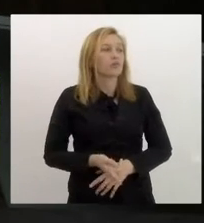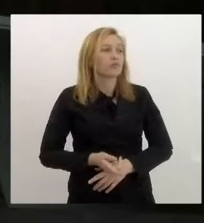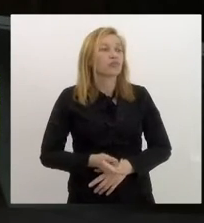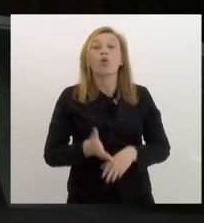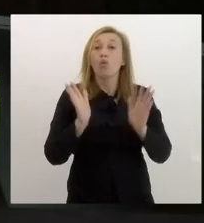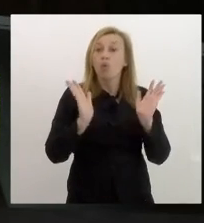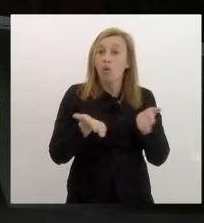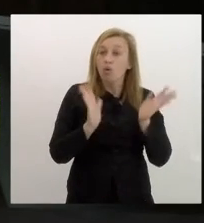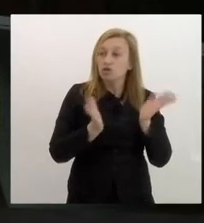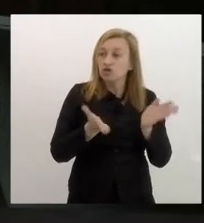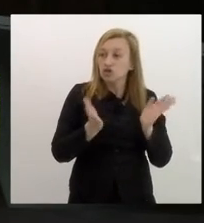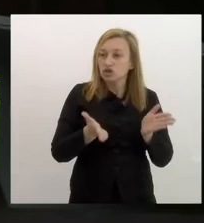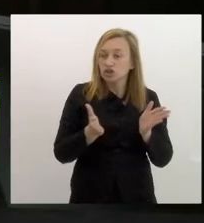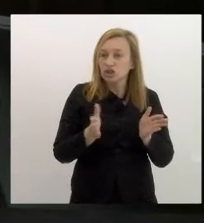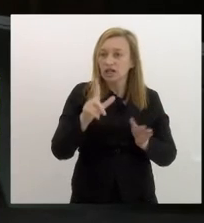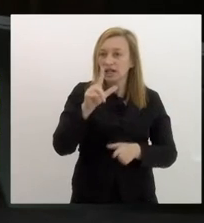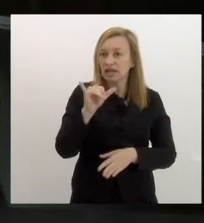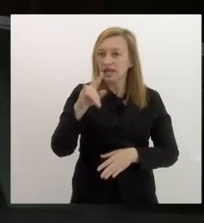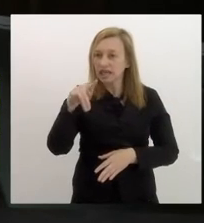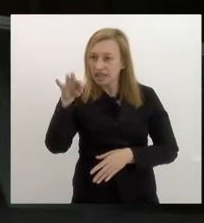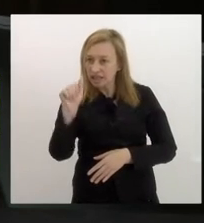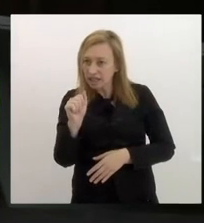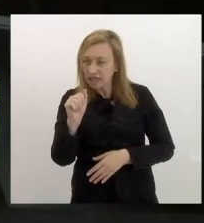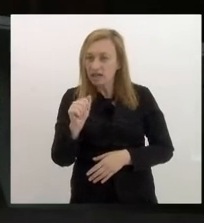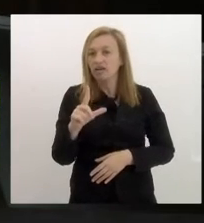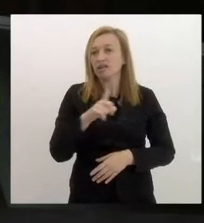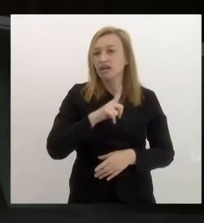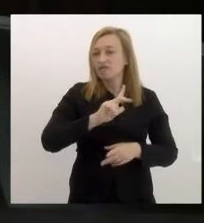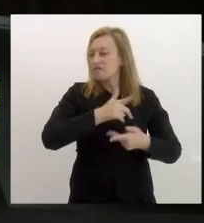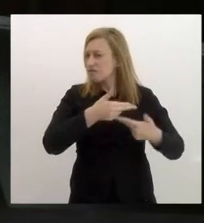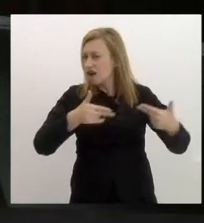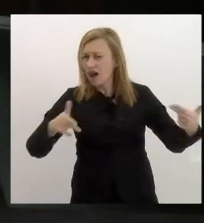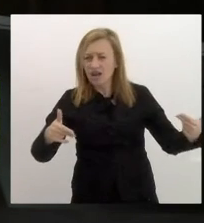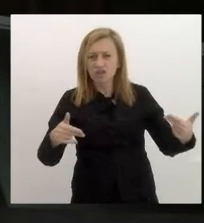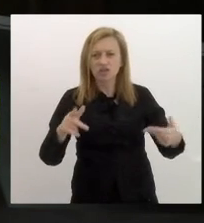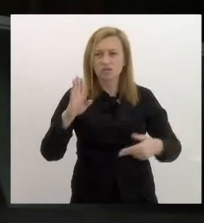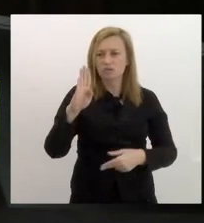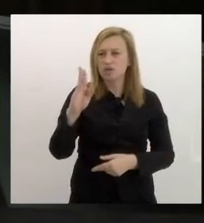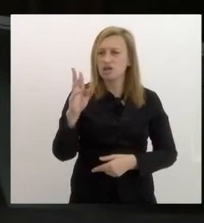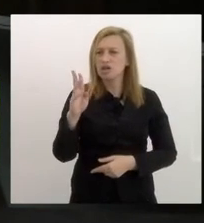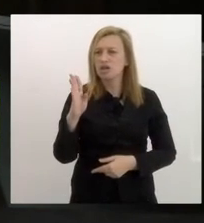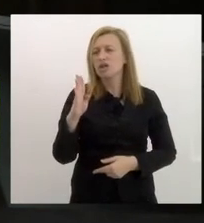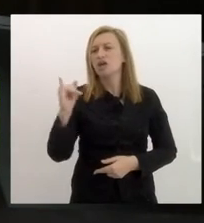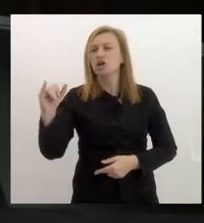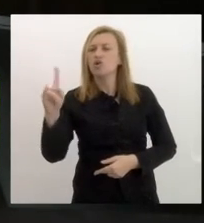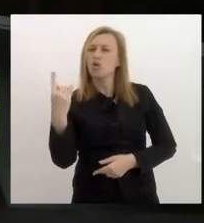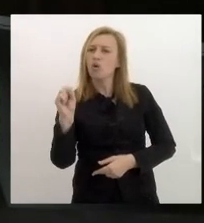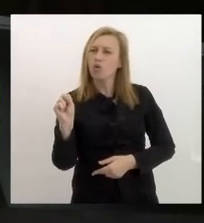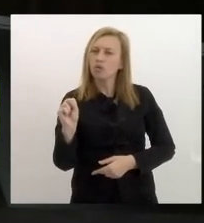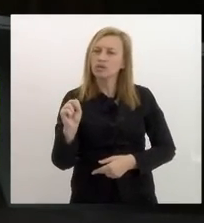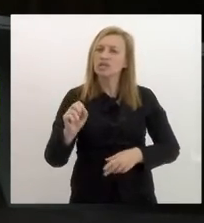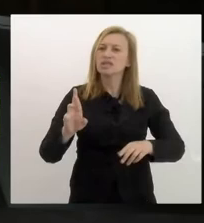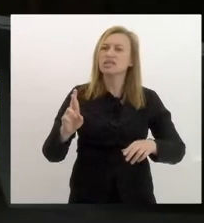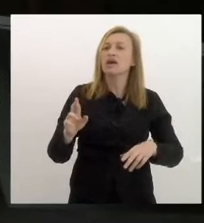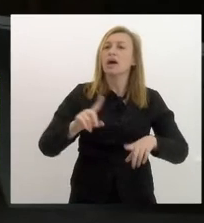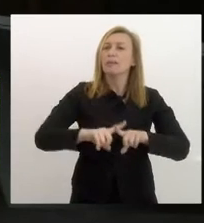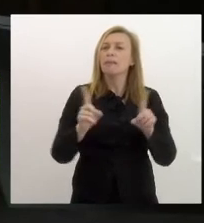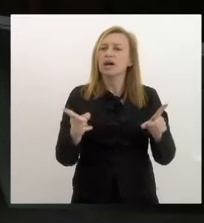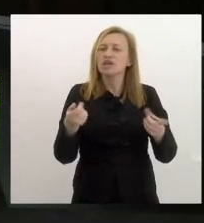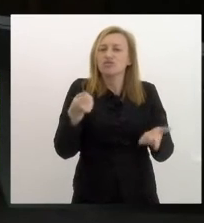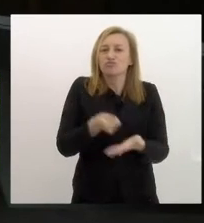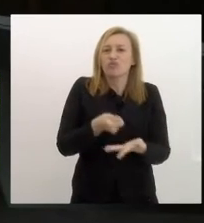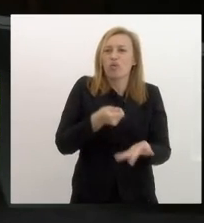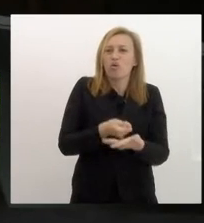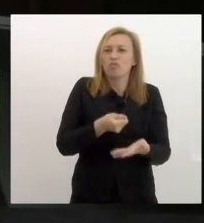hoje líquida porque tem cento e tantos bilhões mas a Rigor O que é passível de